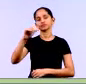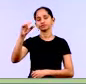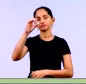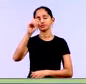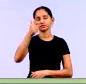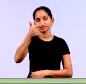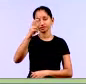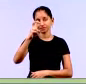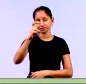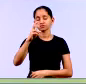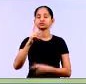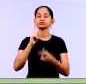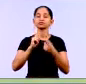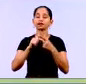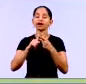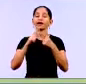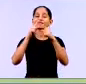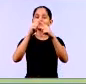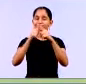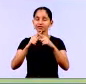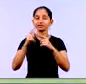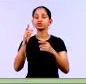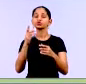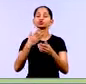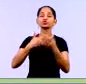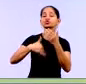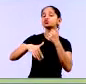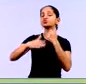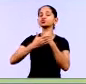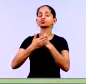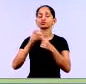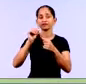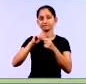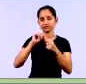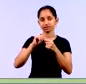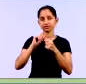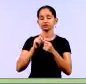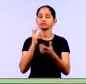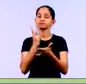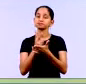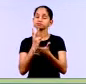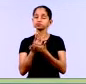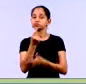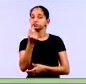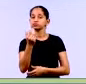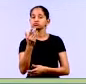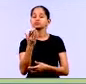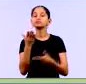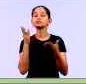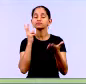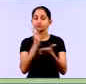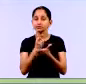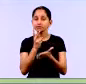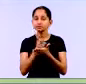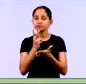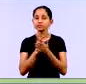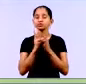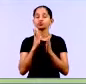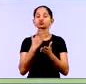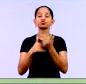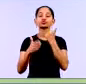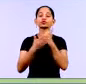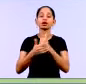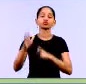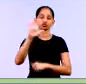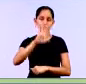4. Vezes a quantidade a produzir, eu tenho o meu custo de mão de obra.